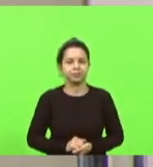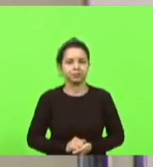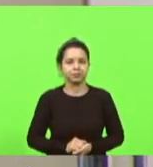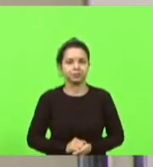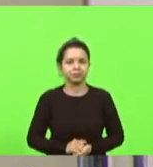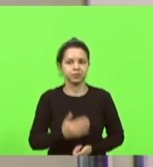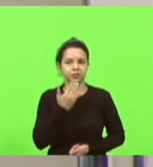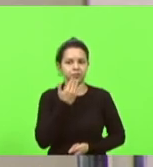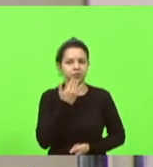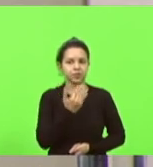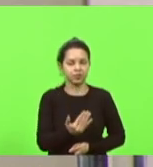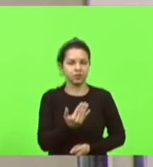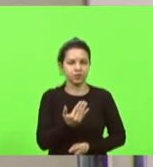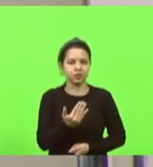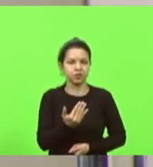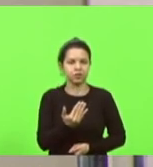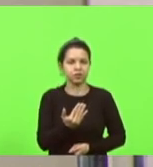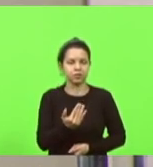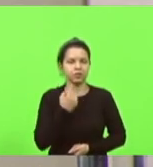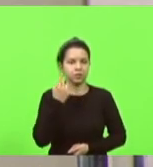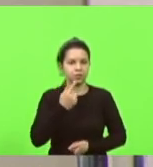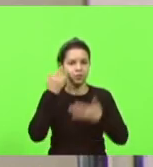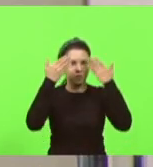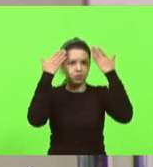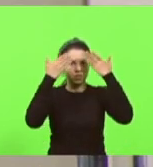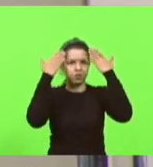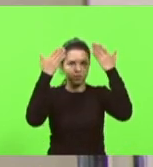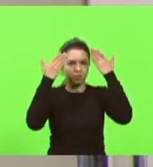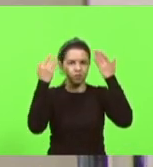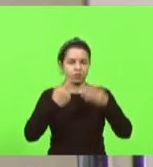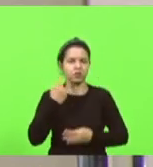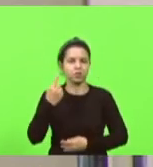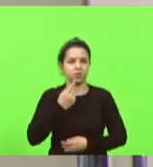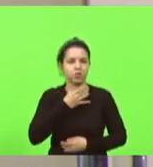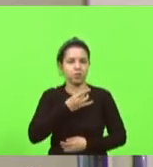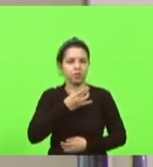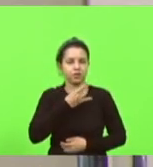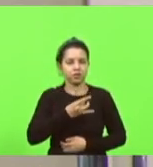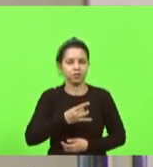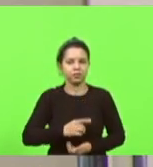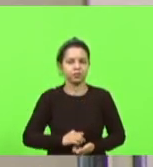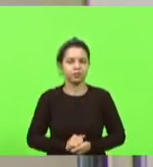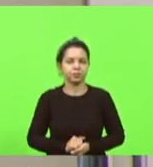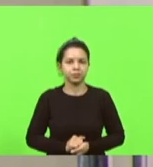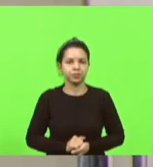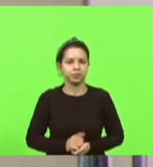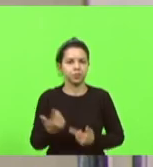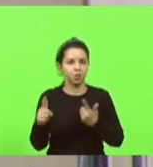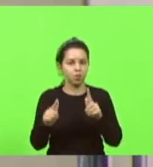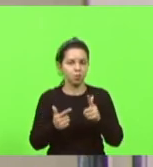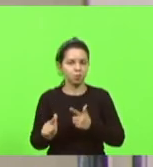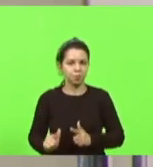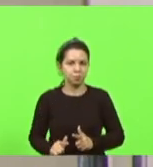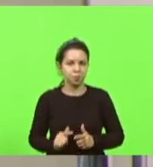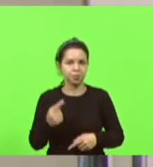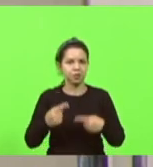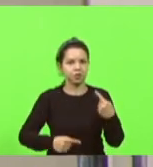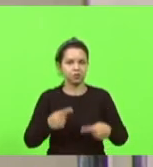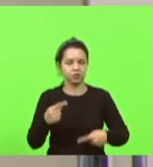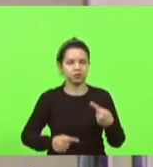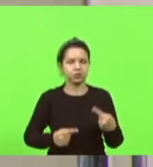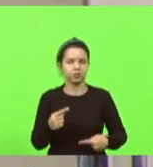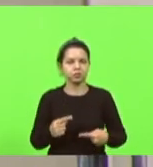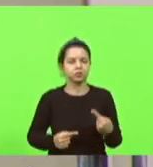Requerimento do Sua Excelência deputado José Milton Schaefer, deputado Valdir Cobalcini e outros. Em discussão,